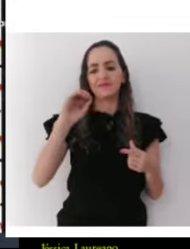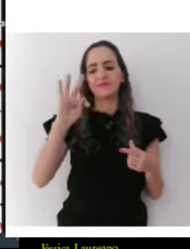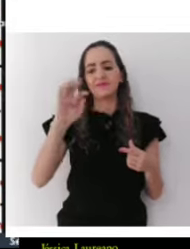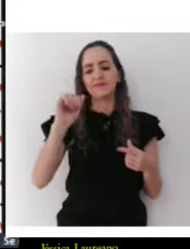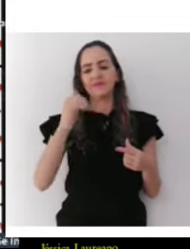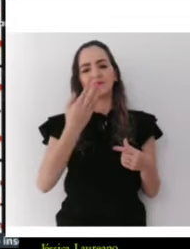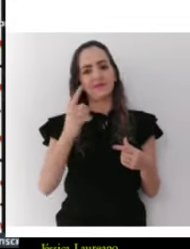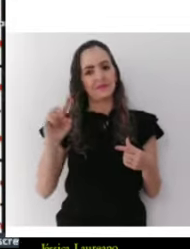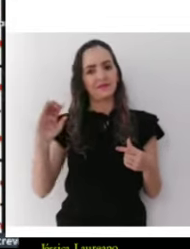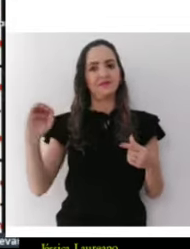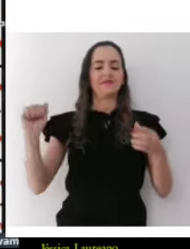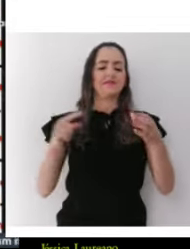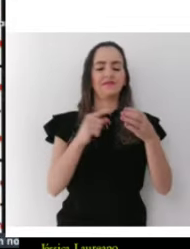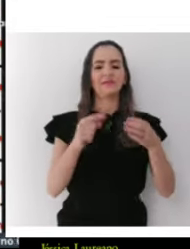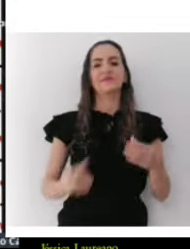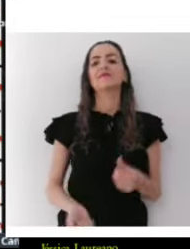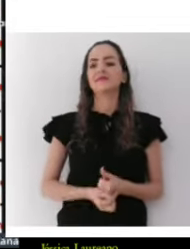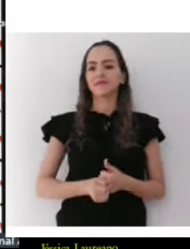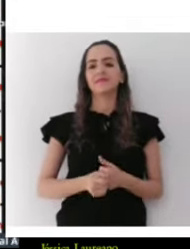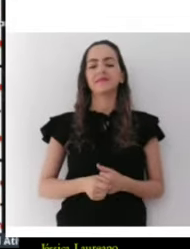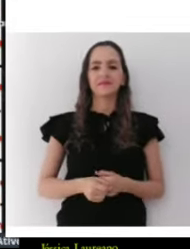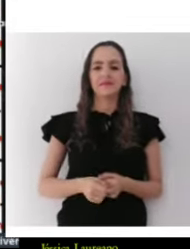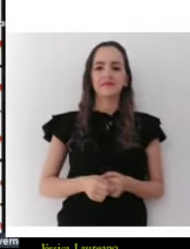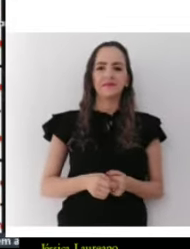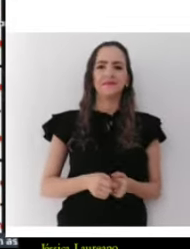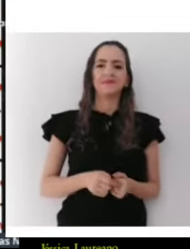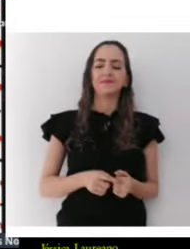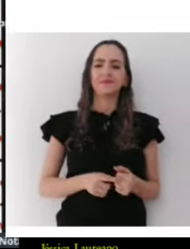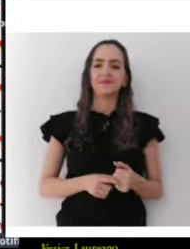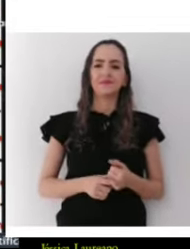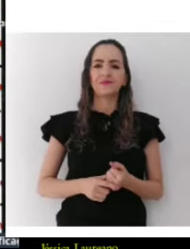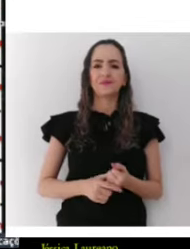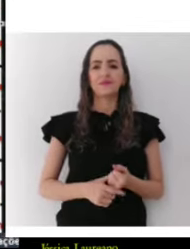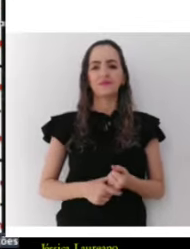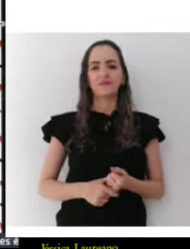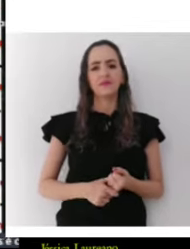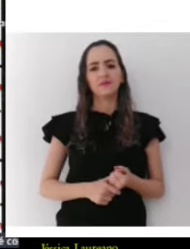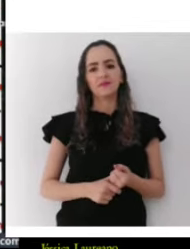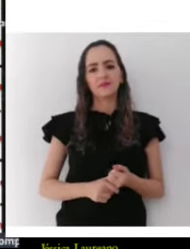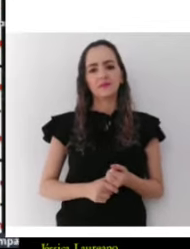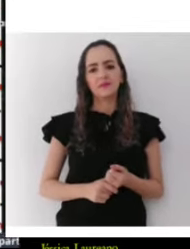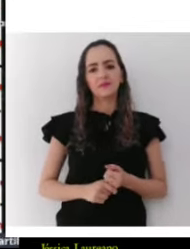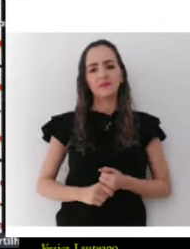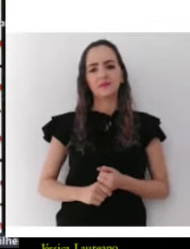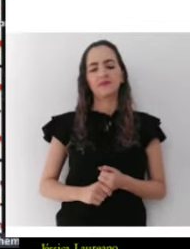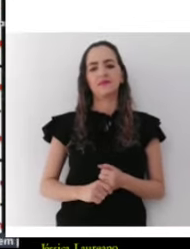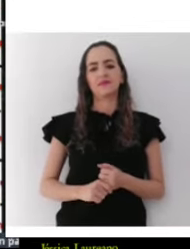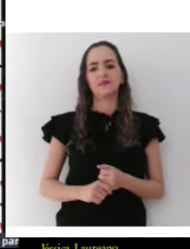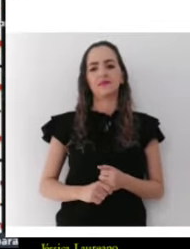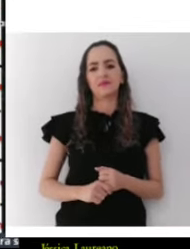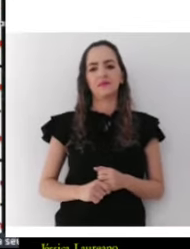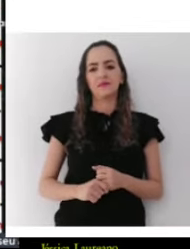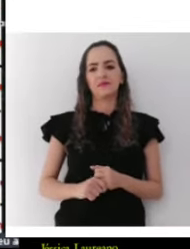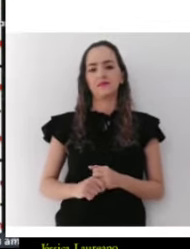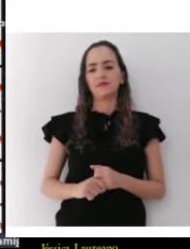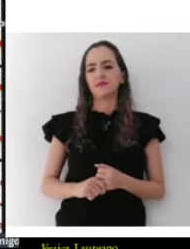quanto cabe. Quantos de 200 cabe dentro da garrafa? Então, esta é a ideia. Então, você vai lá e